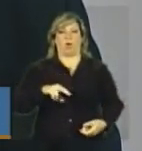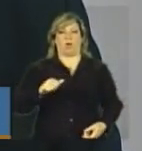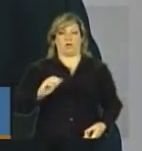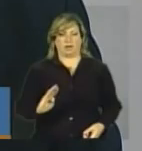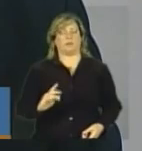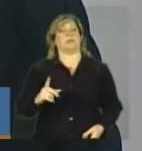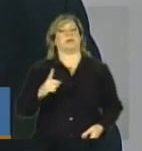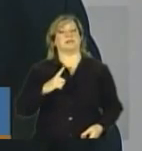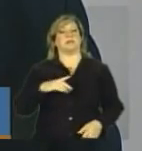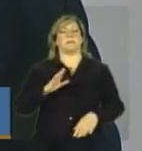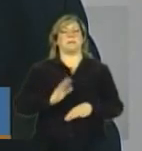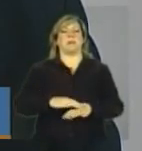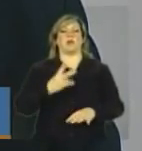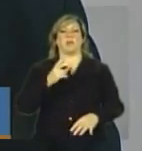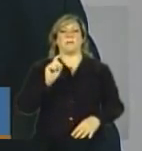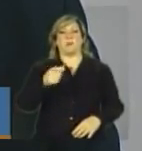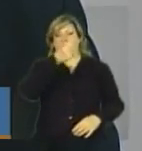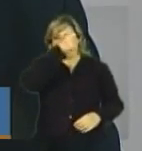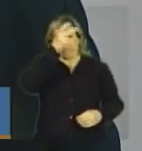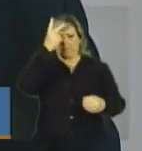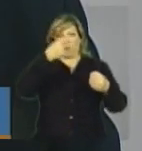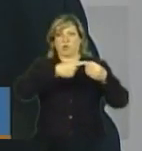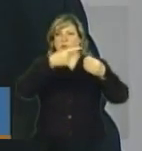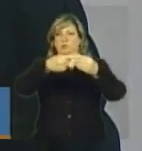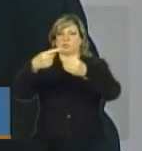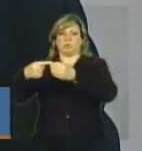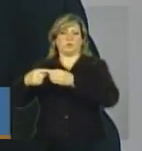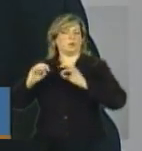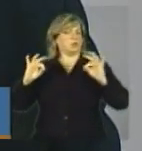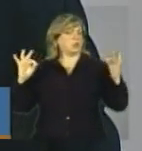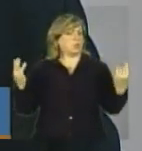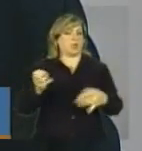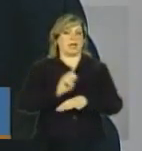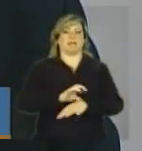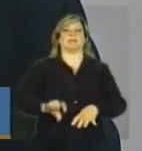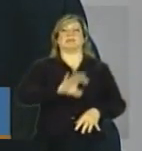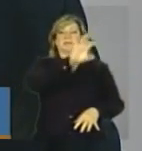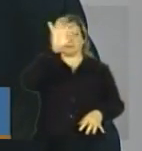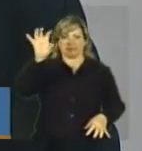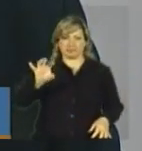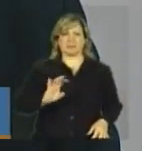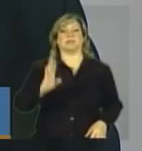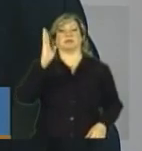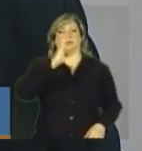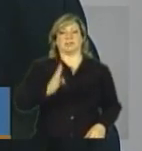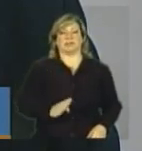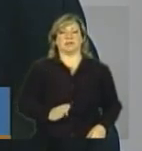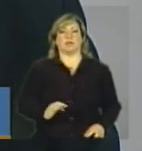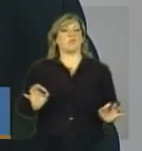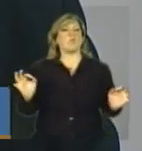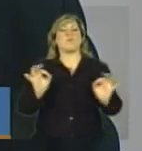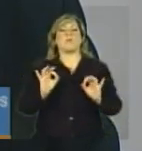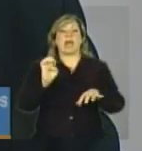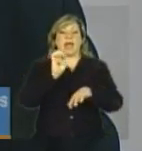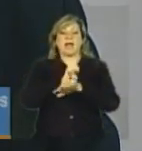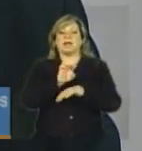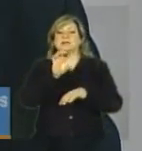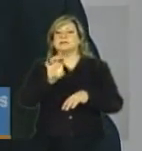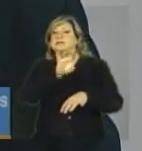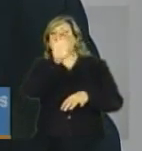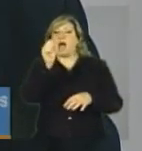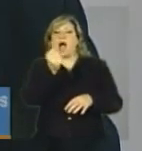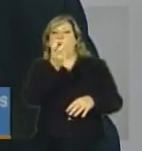eh está em mais de 2000 municípios em todos os estados do Brasil, né? Eh não tem nenhum estado que não